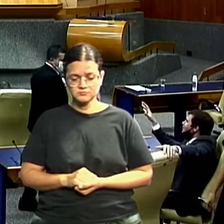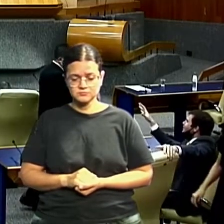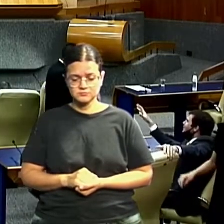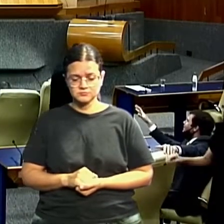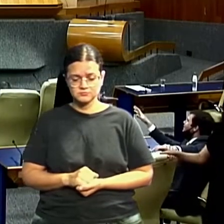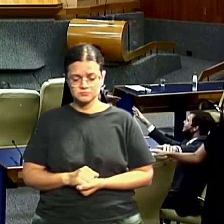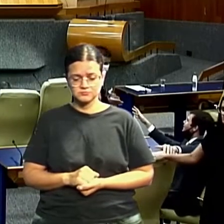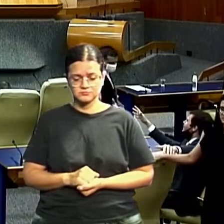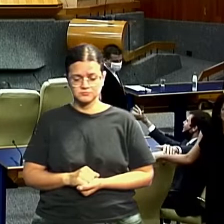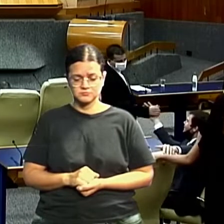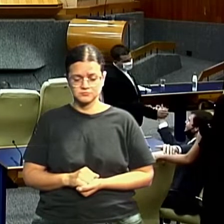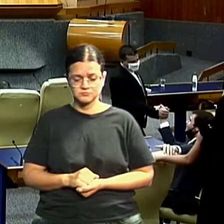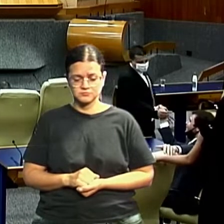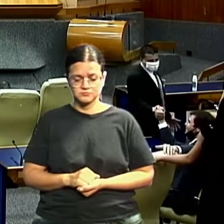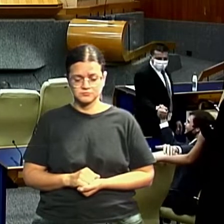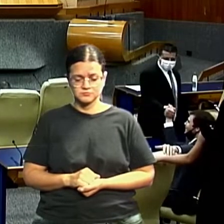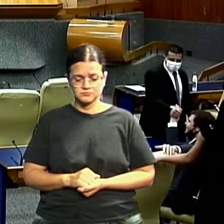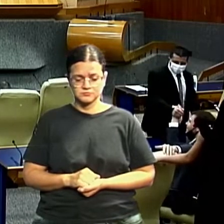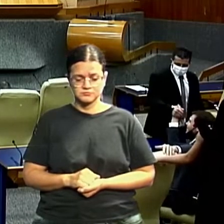página. Aí já